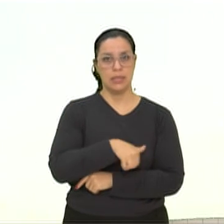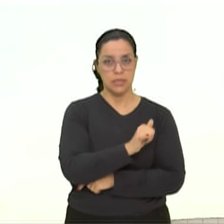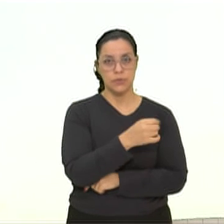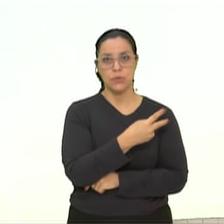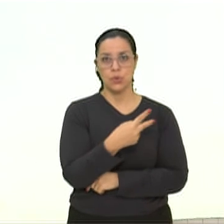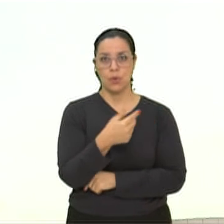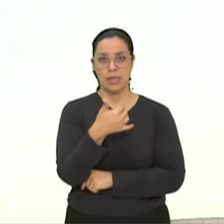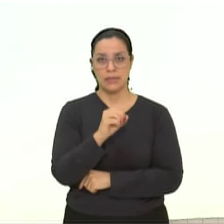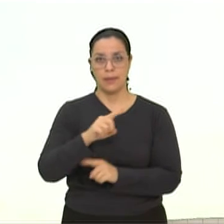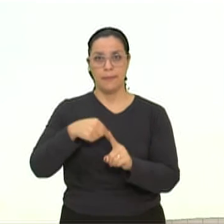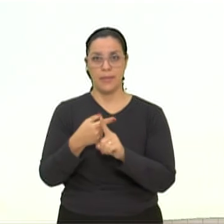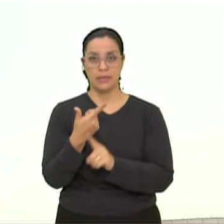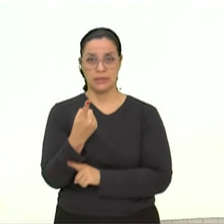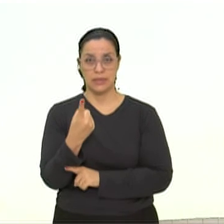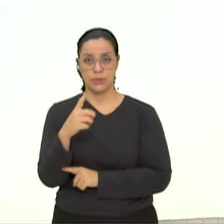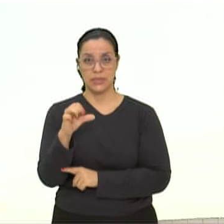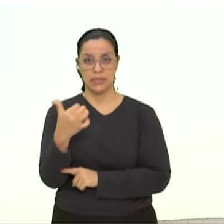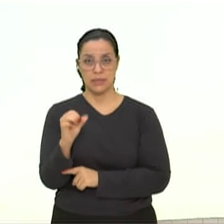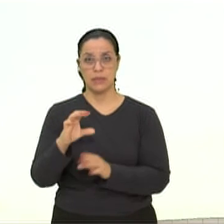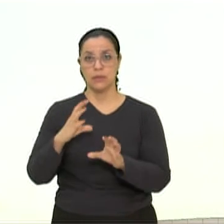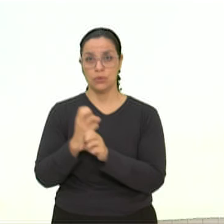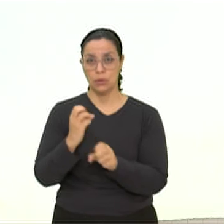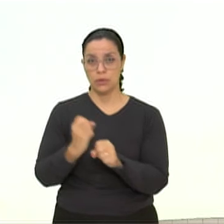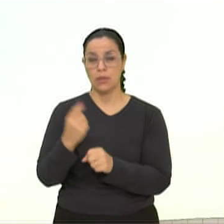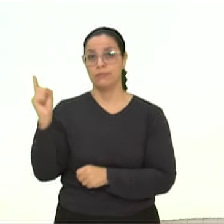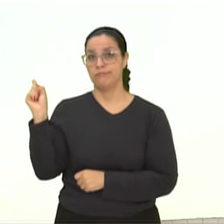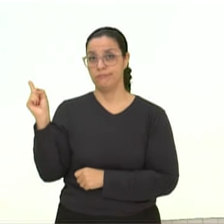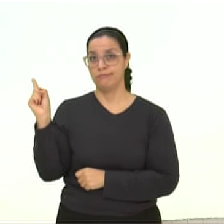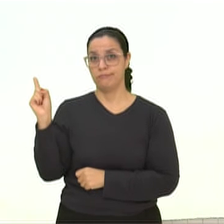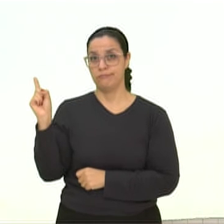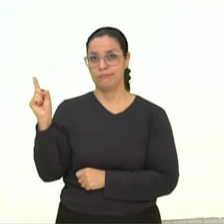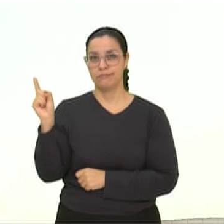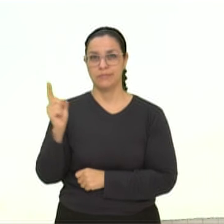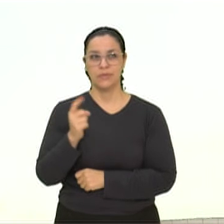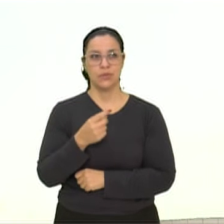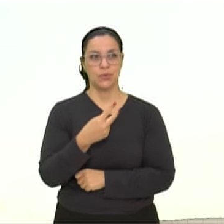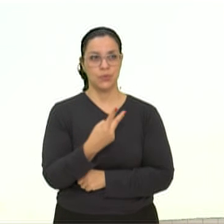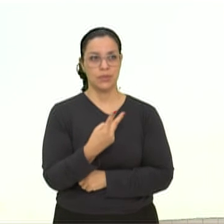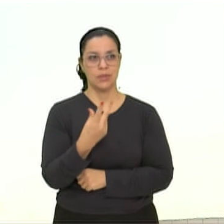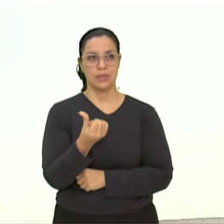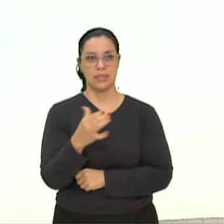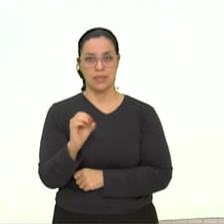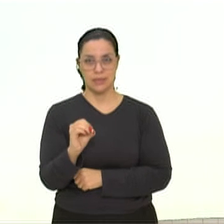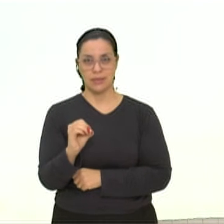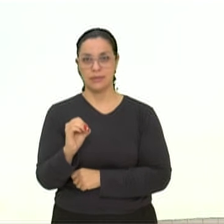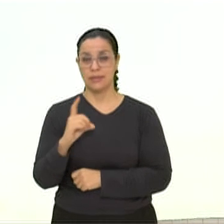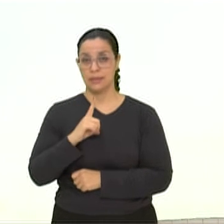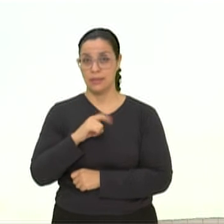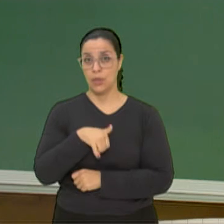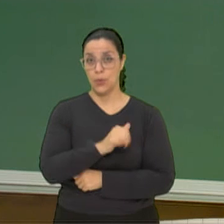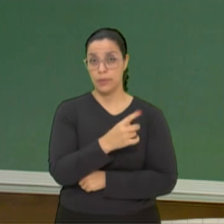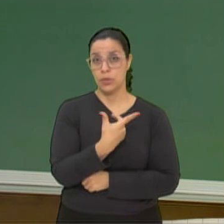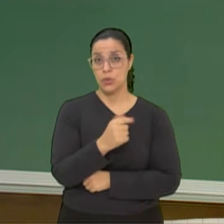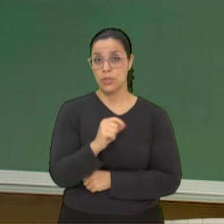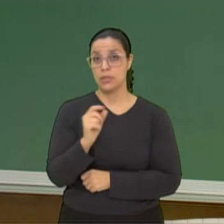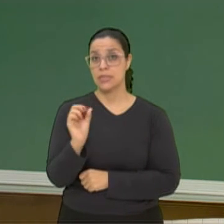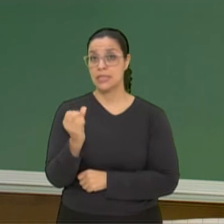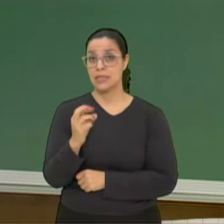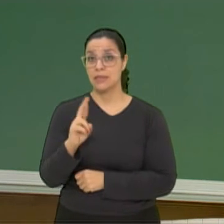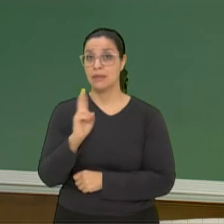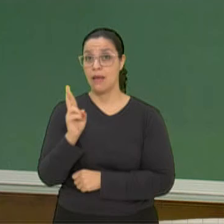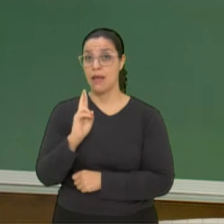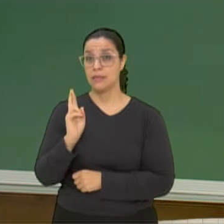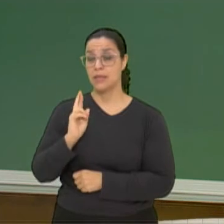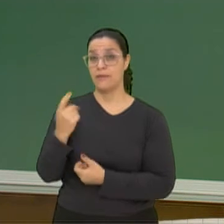mais 160, e somando isso, né, é claro que vai dar 260. O que é esse 260? É o